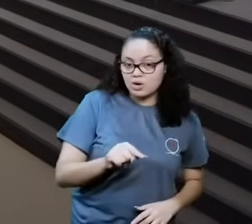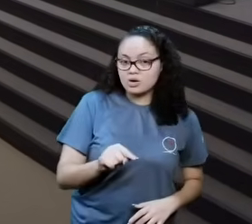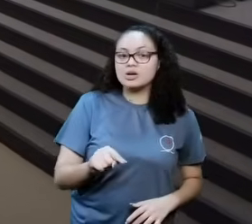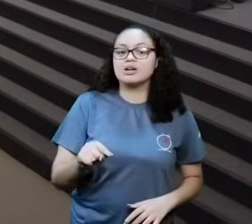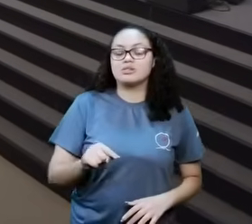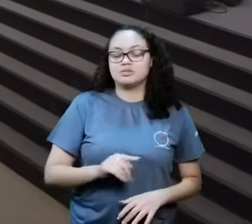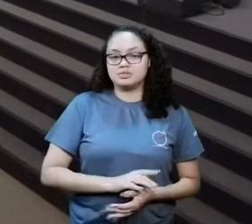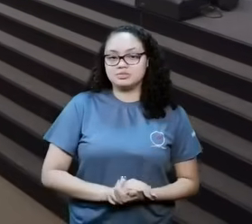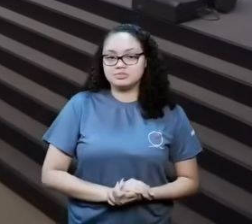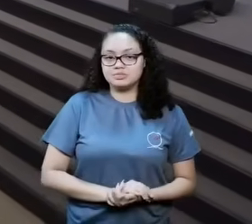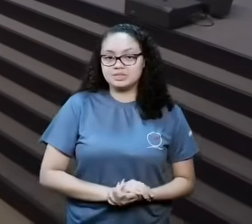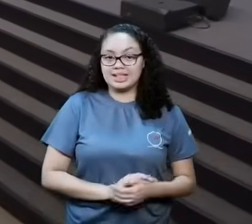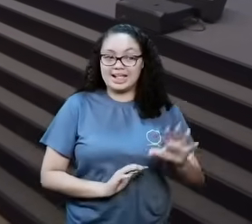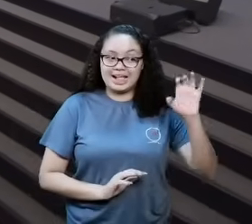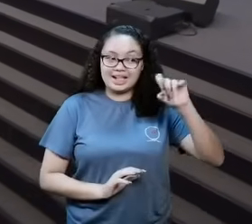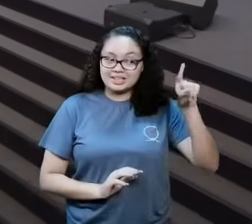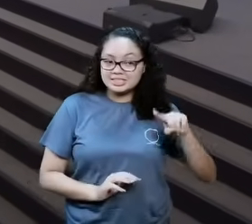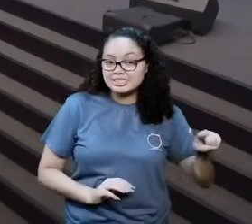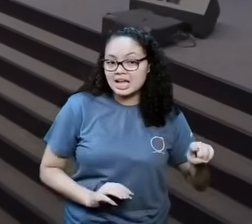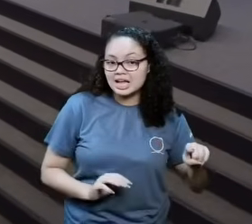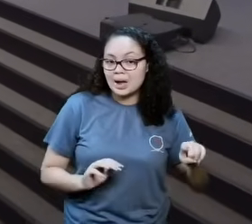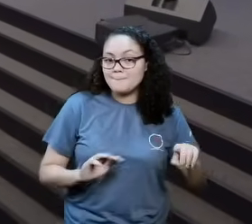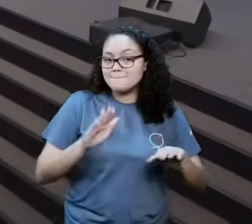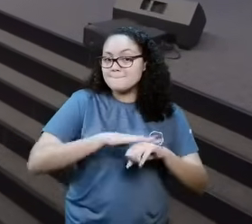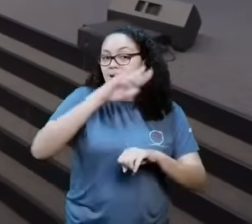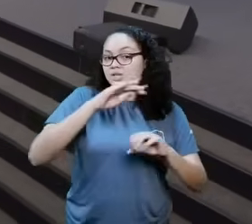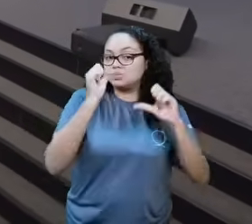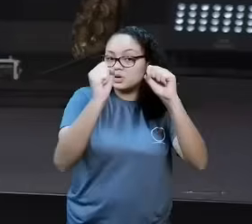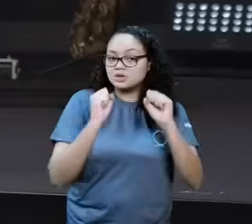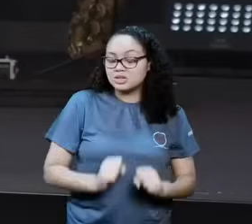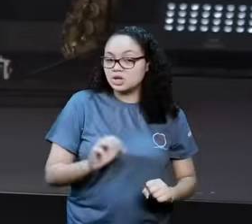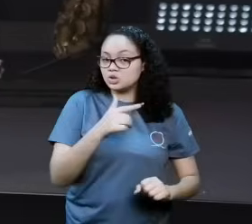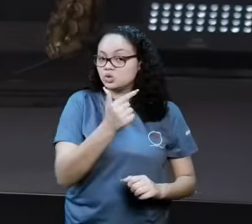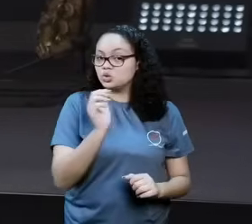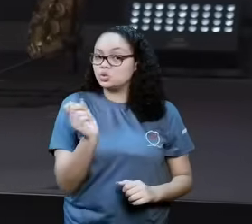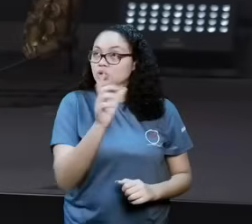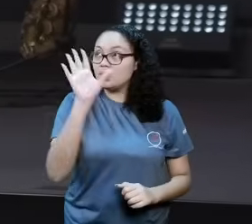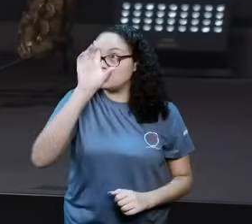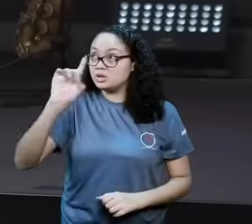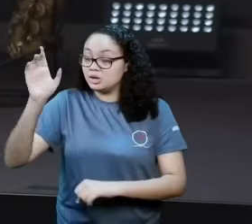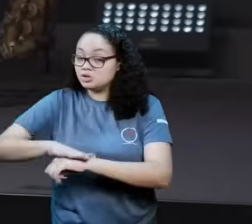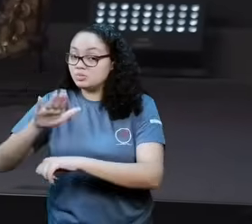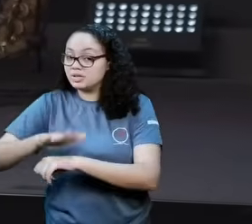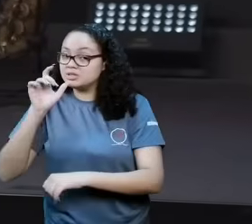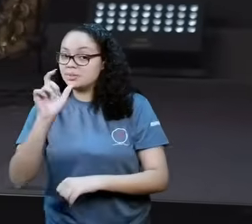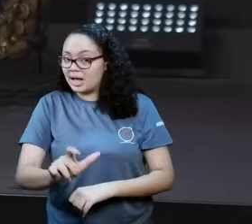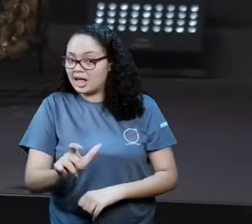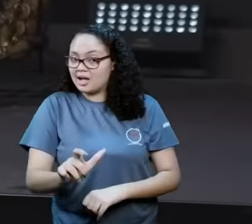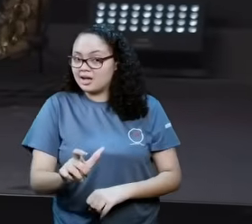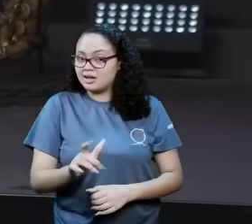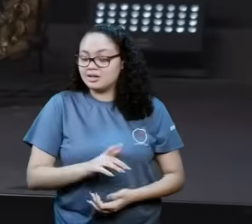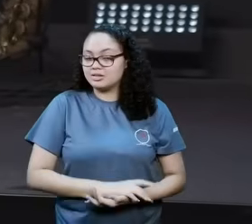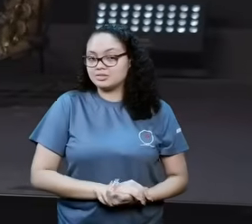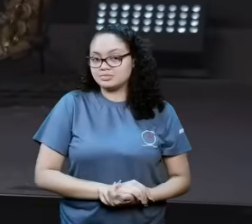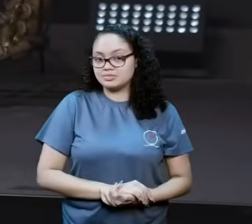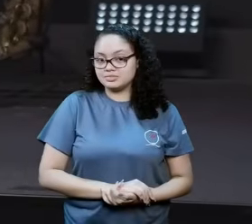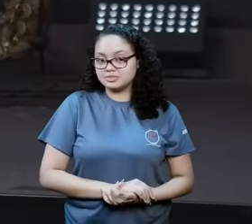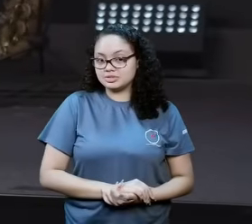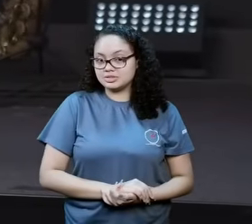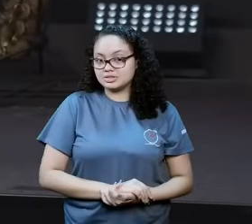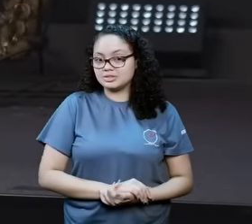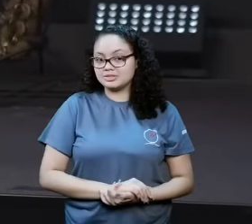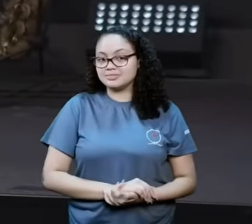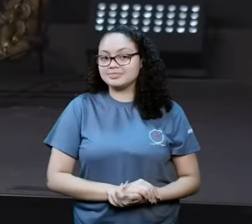Teria Ezequiel mais poder para exercer a palavra de Deus do que o próprio Deus da palavra? Tem alguém em dúvida? Eu vou perguntar de novo e já vou